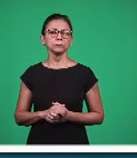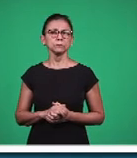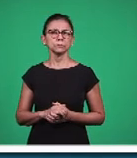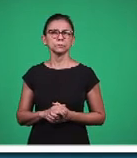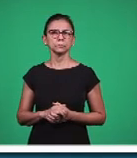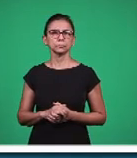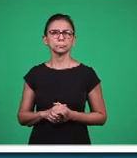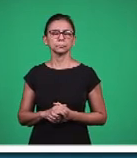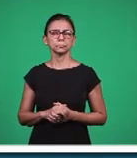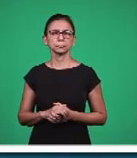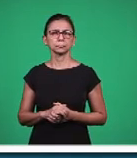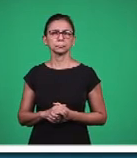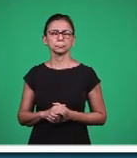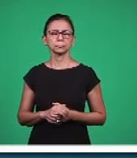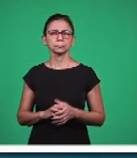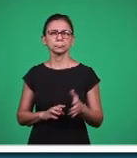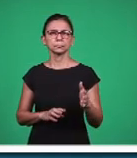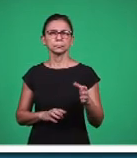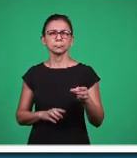pergunta.